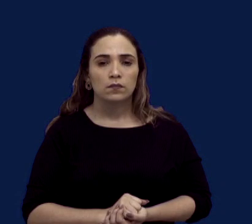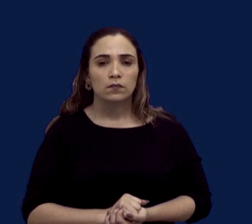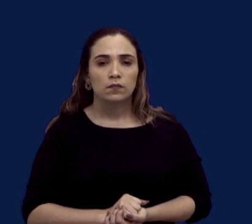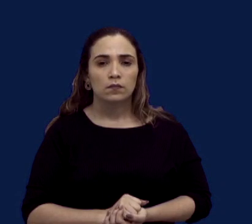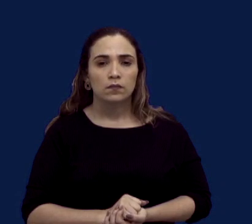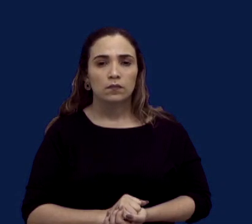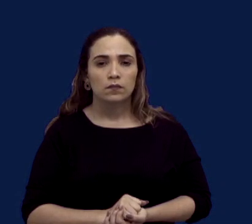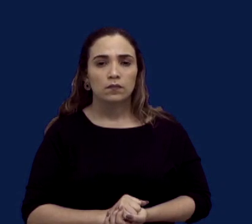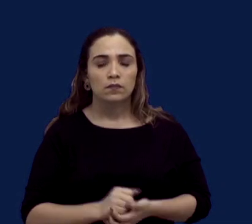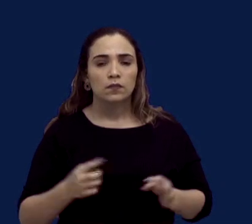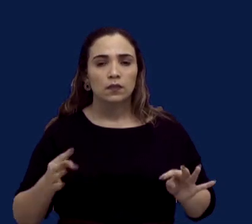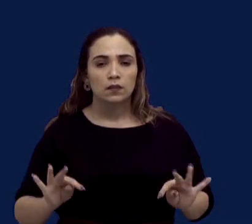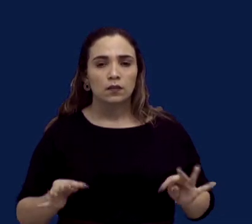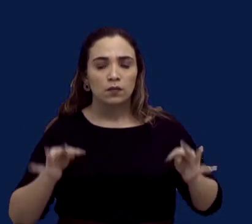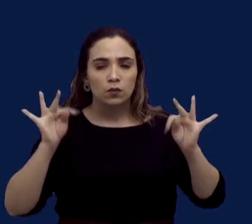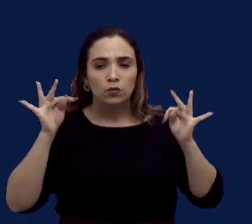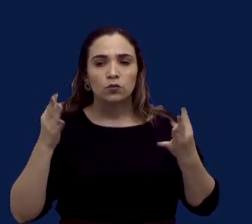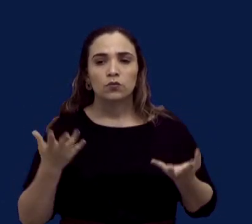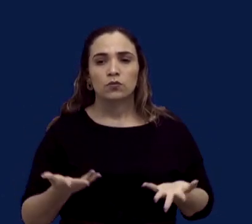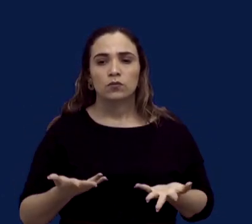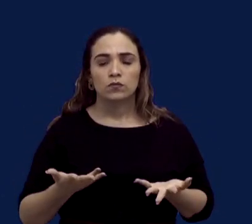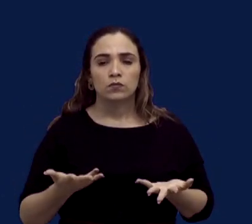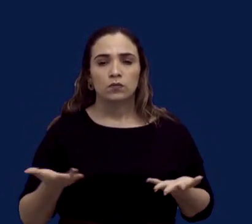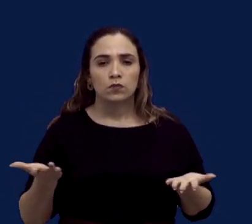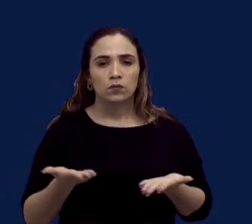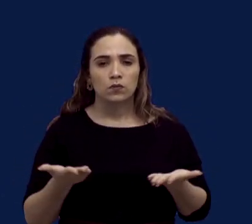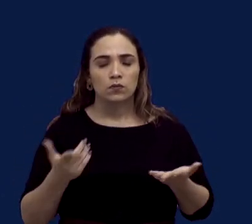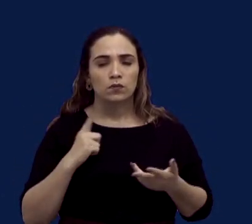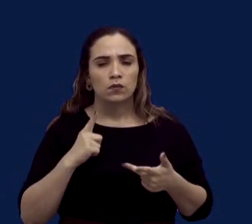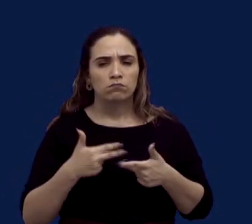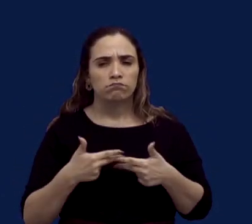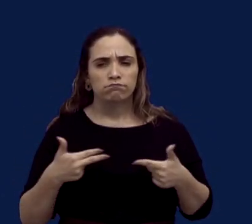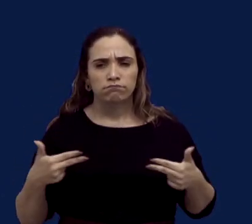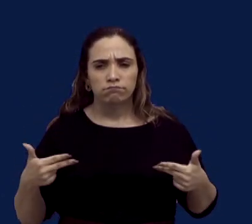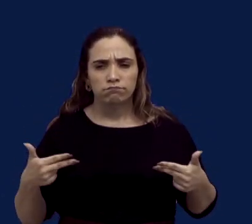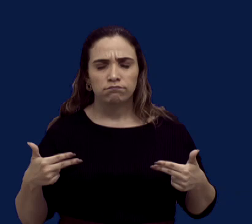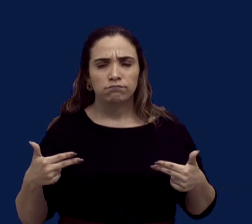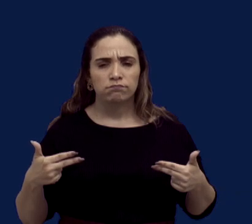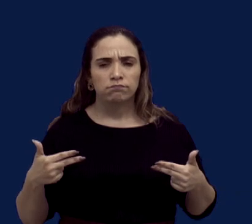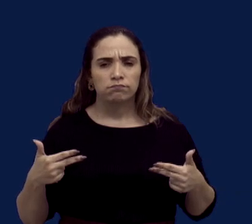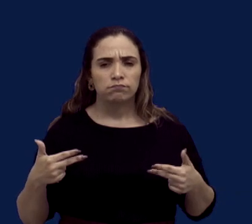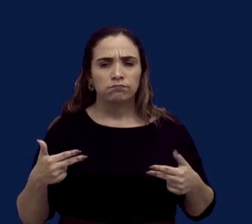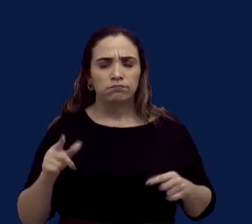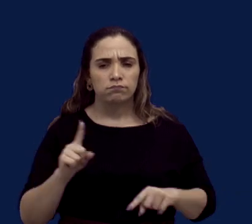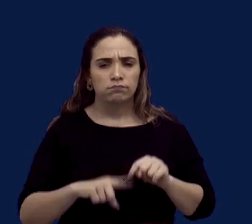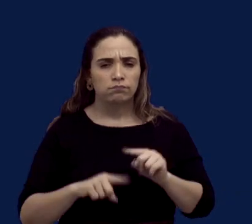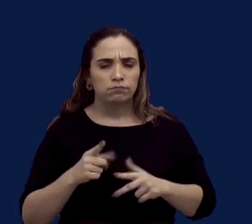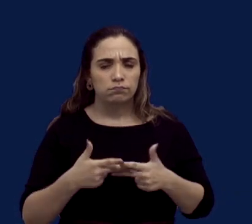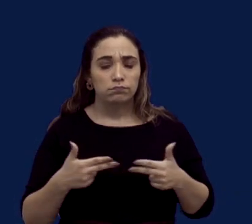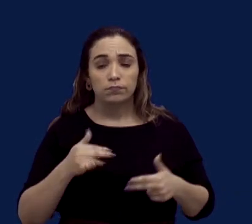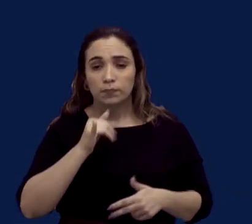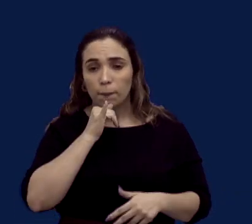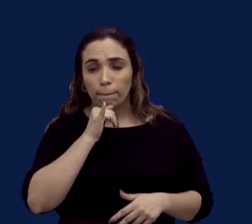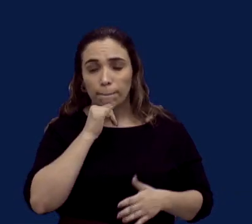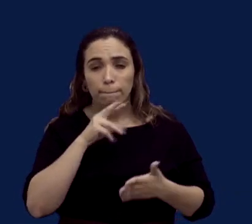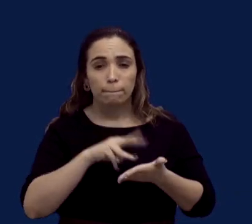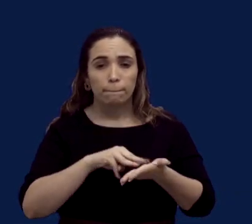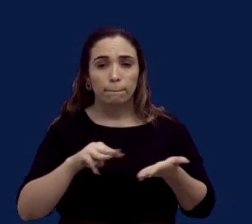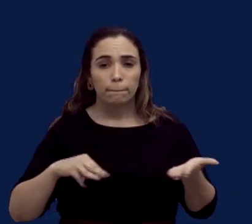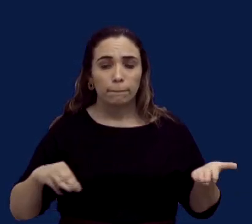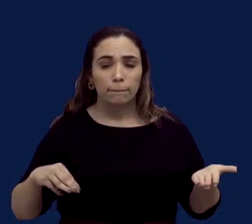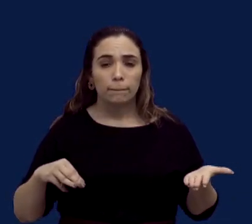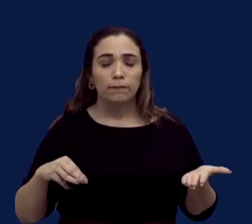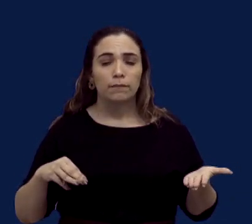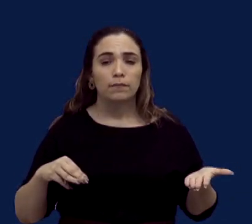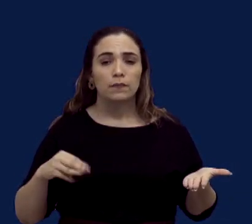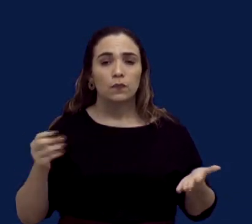a tecnologia, hoje a gente tem muitas ferramentas, e, por exemplo, as metodologias